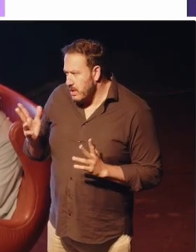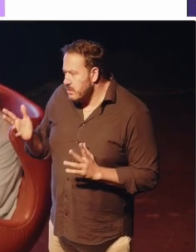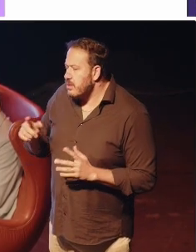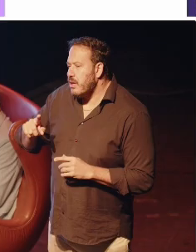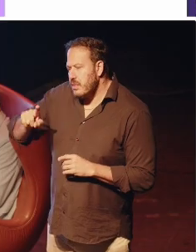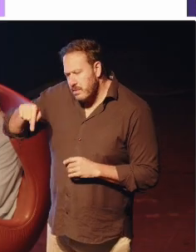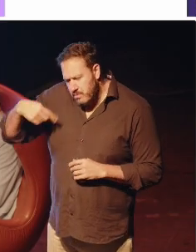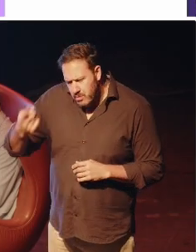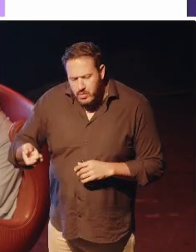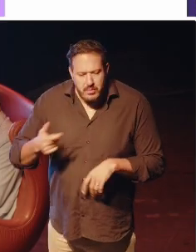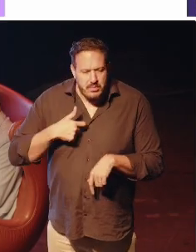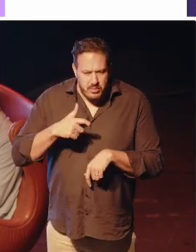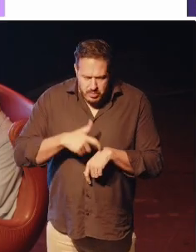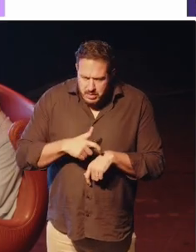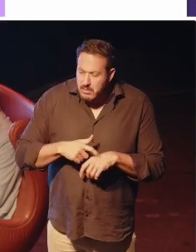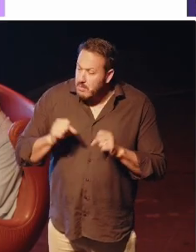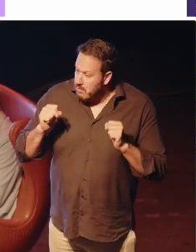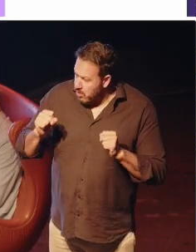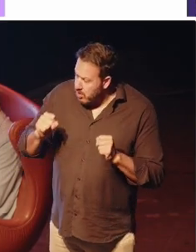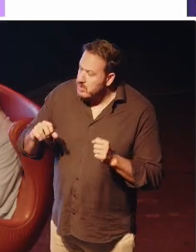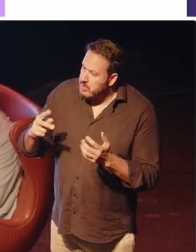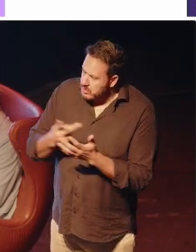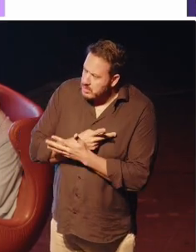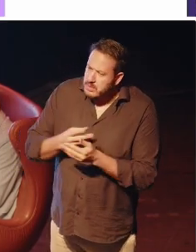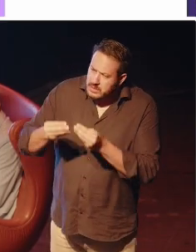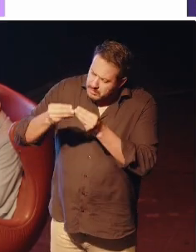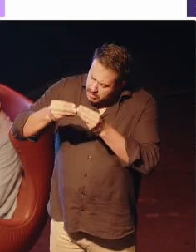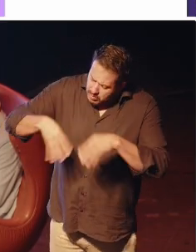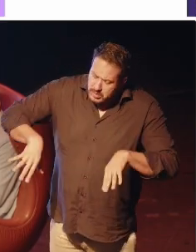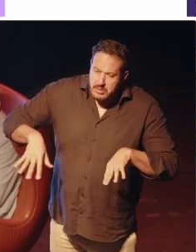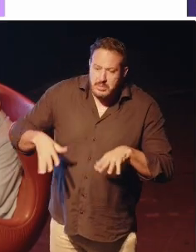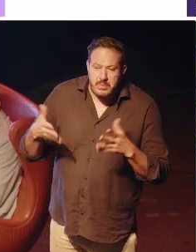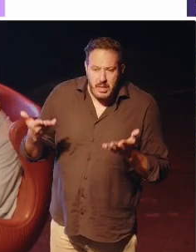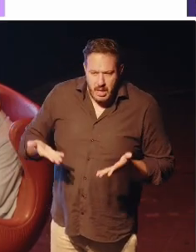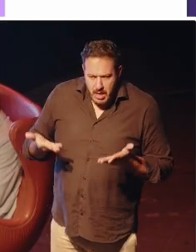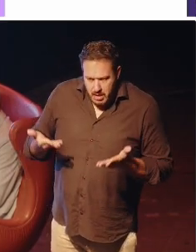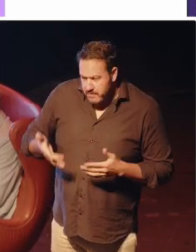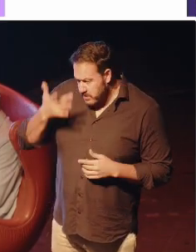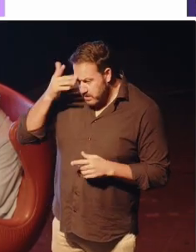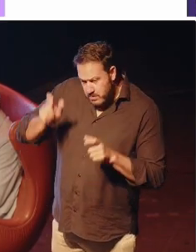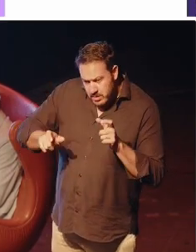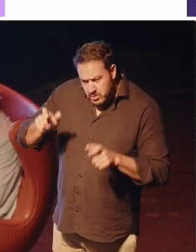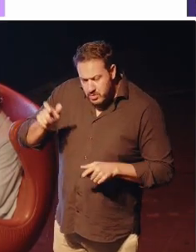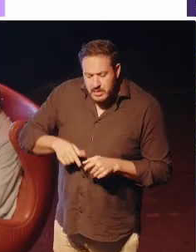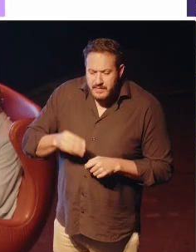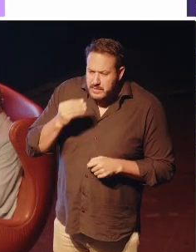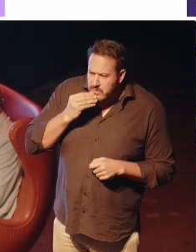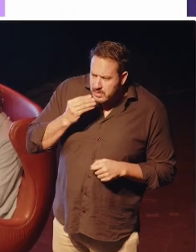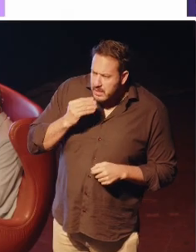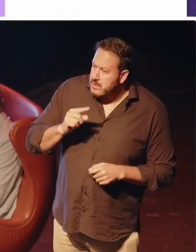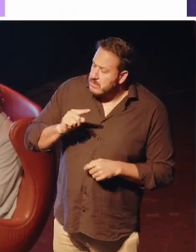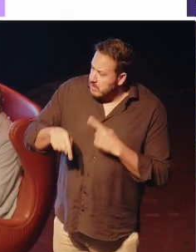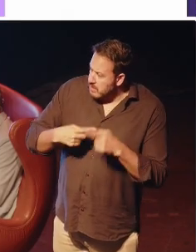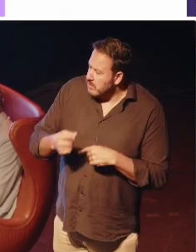depois de um tempo, pode ter o comprometimento cognitivo leve, que o indivíduo faz a testagem e